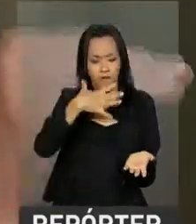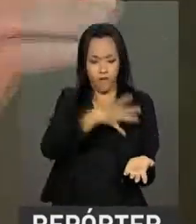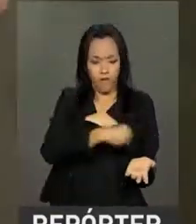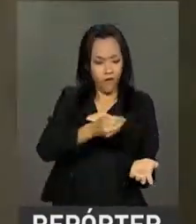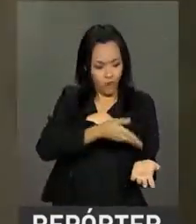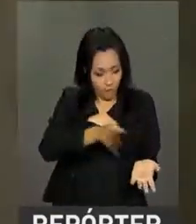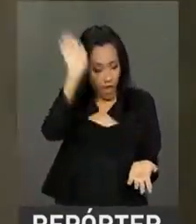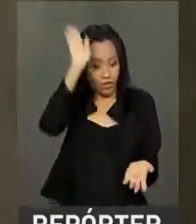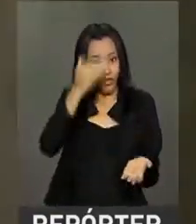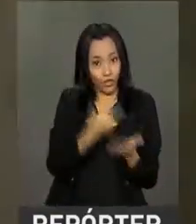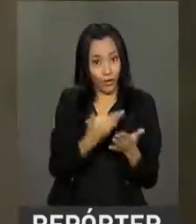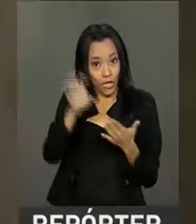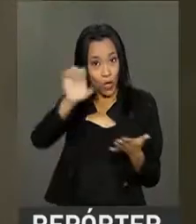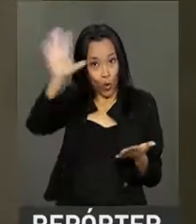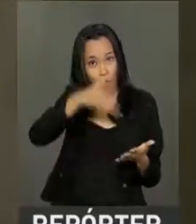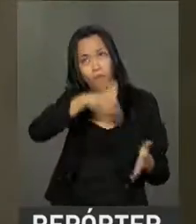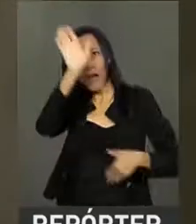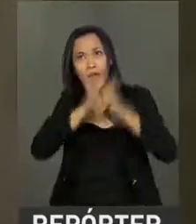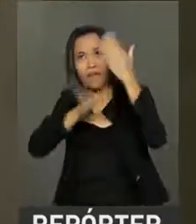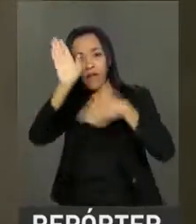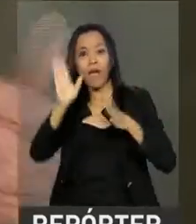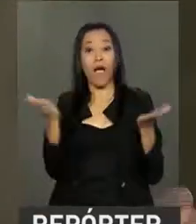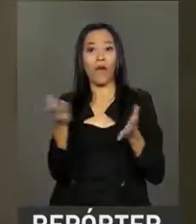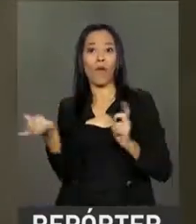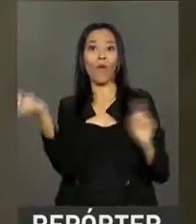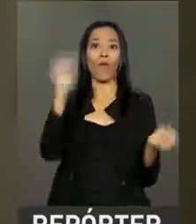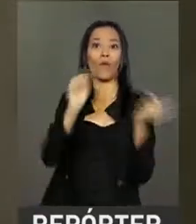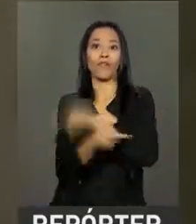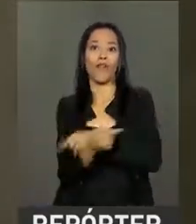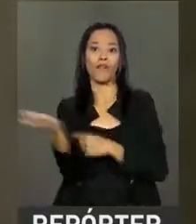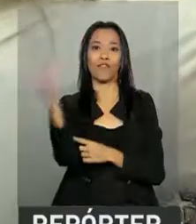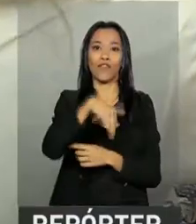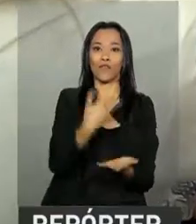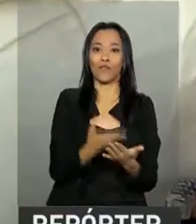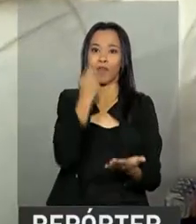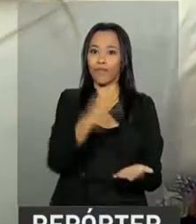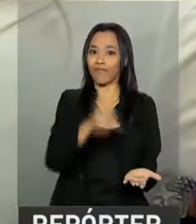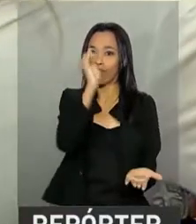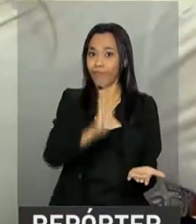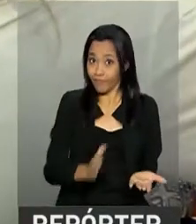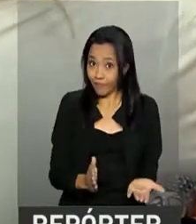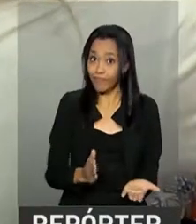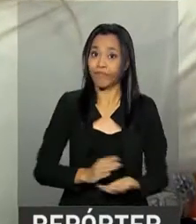estudar meu nome agora europa manda o filho estudar no brasil